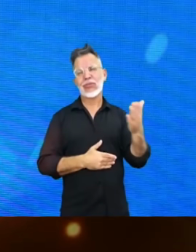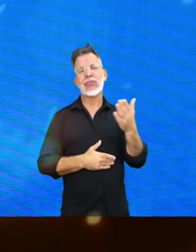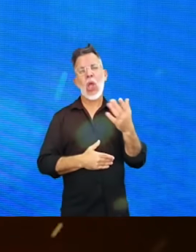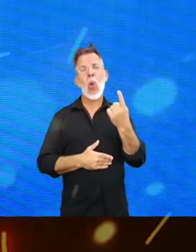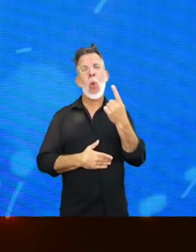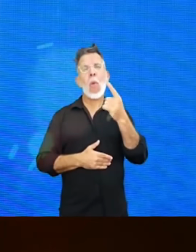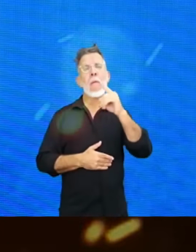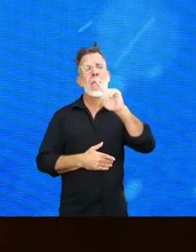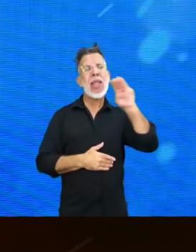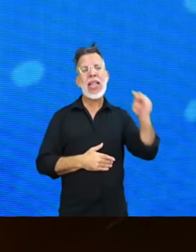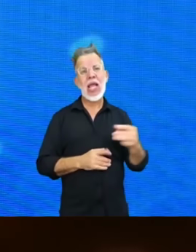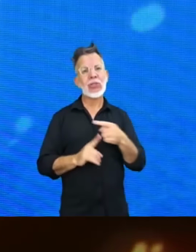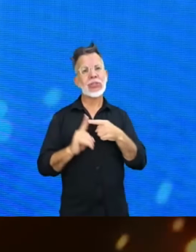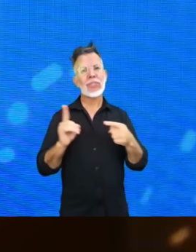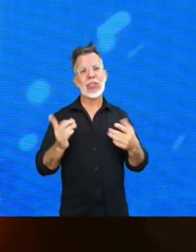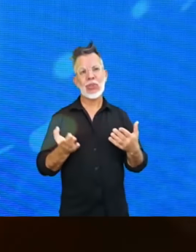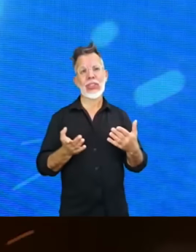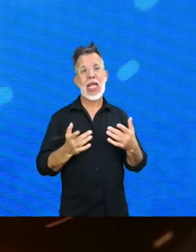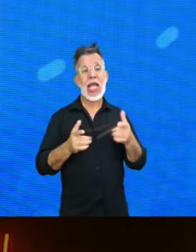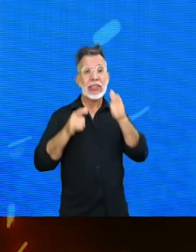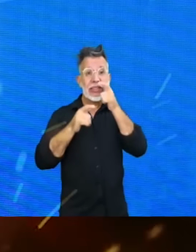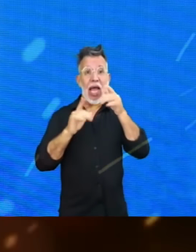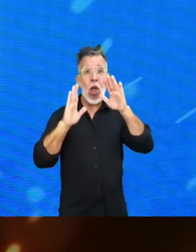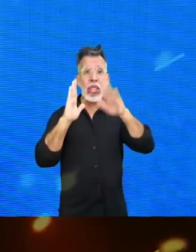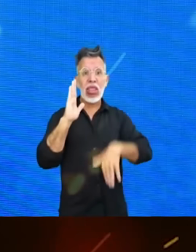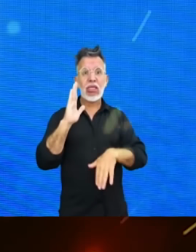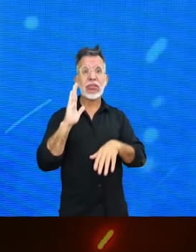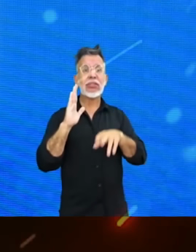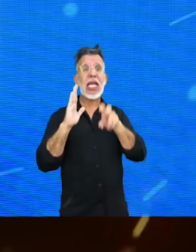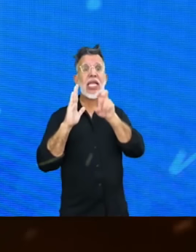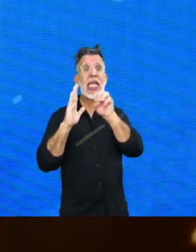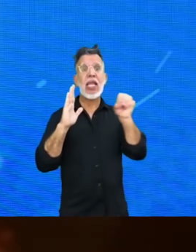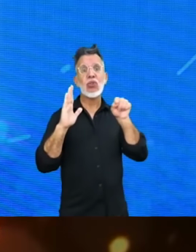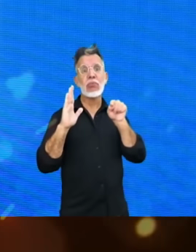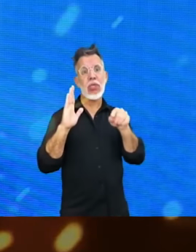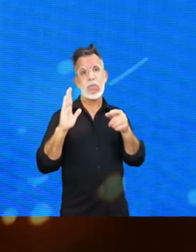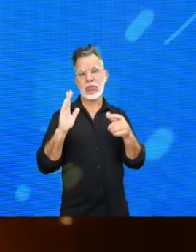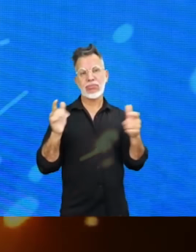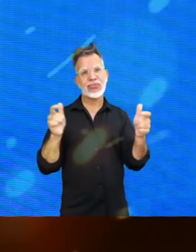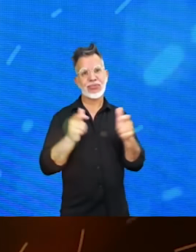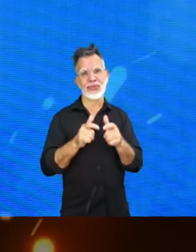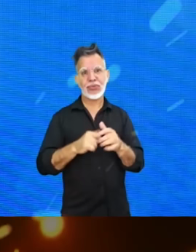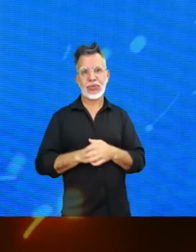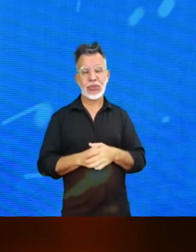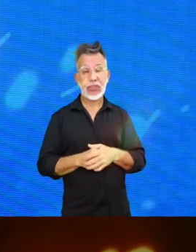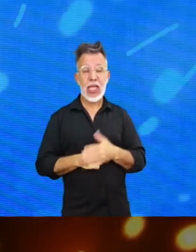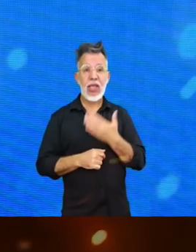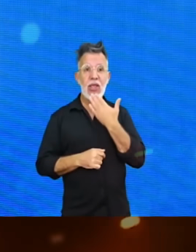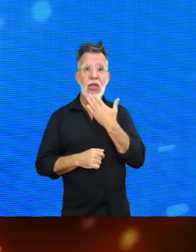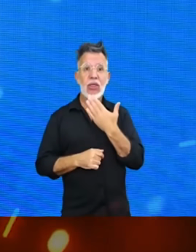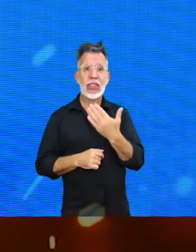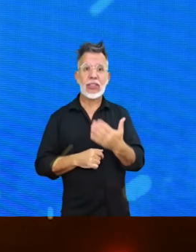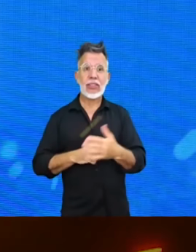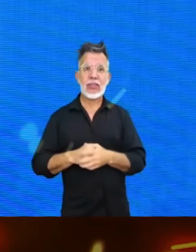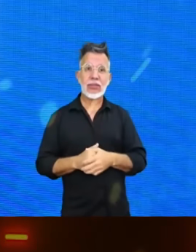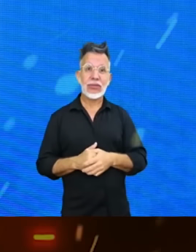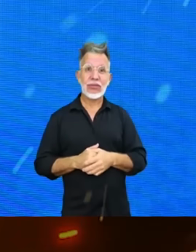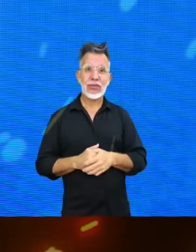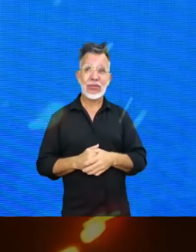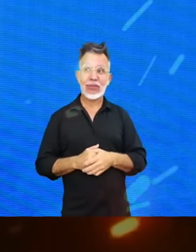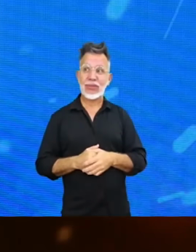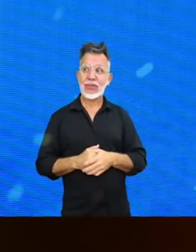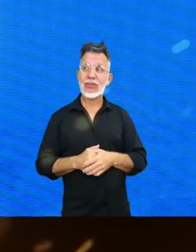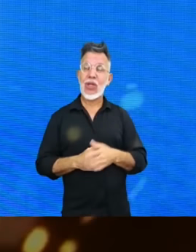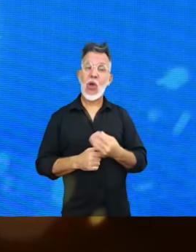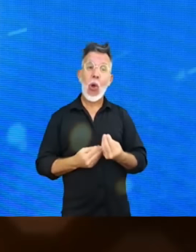balela caiu para 500.000 deve estar com menos que isso agora que eu quero pedir para você é o seguinte ou me dê esse Livramento ou me dê